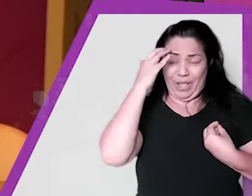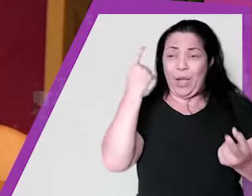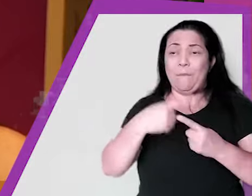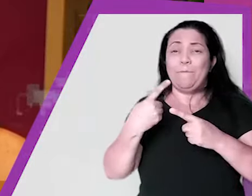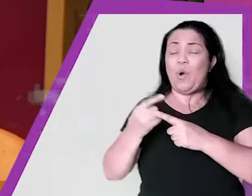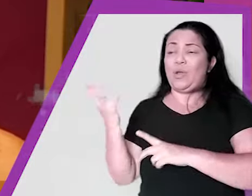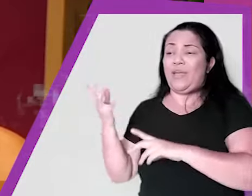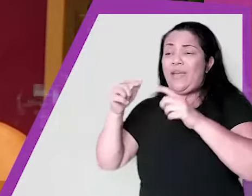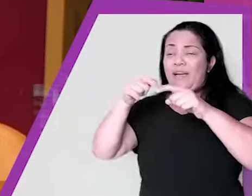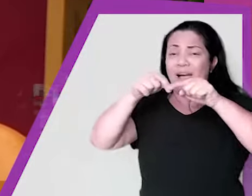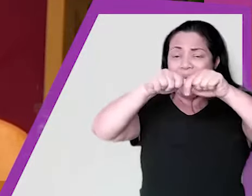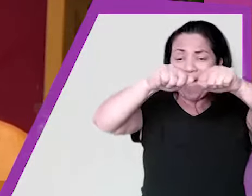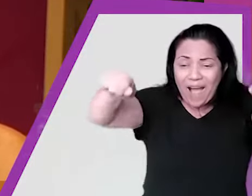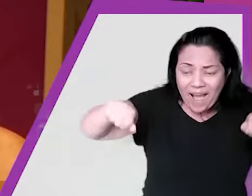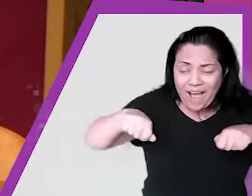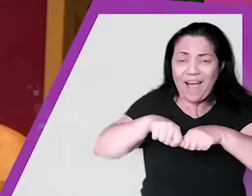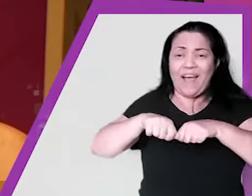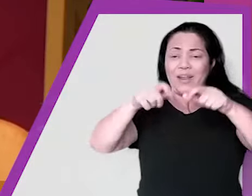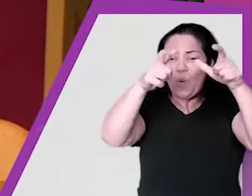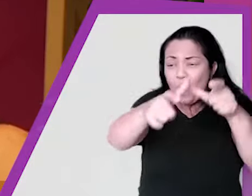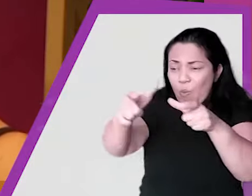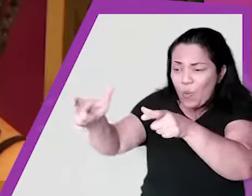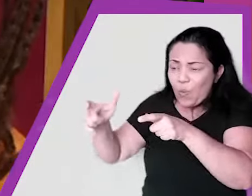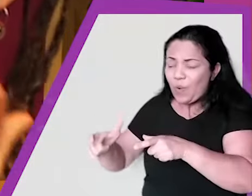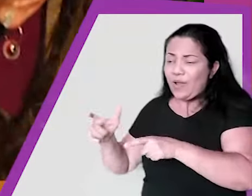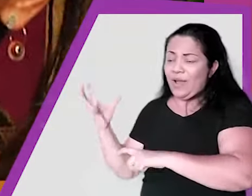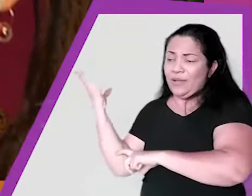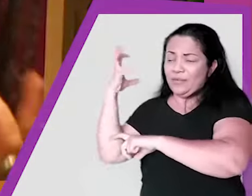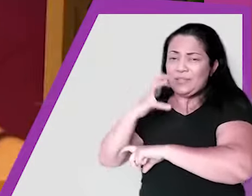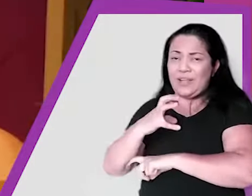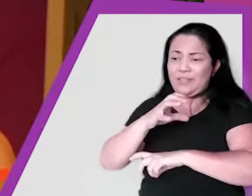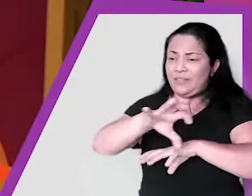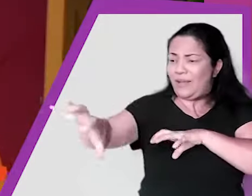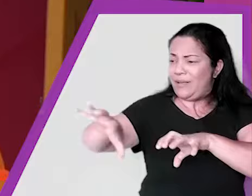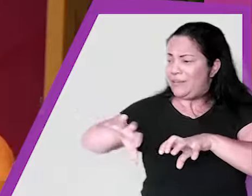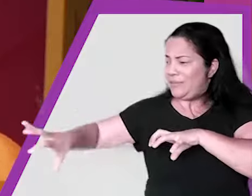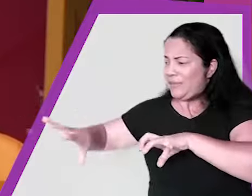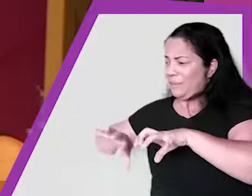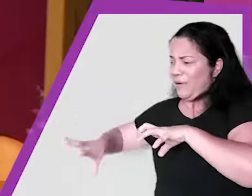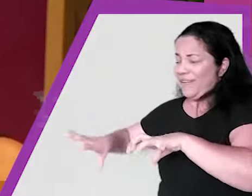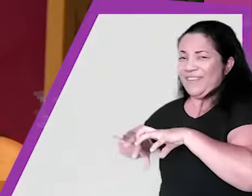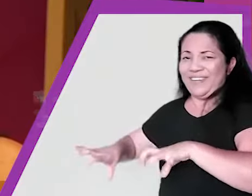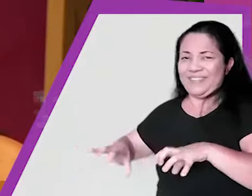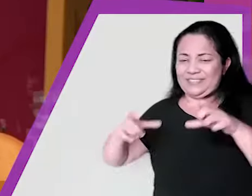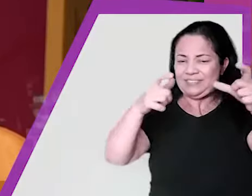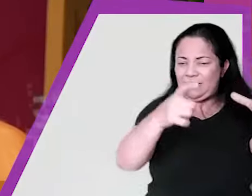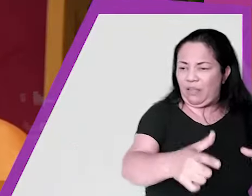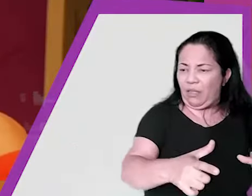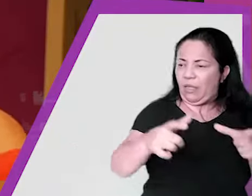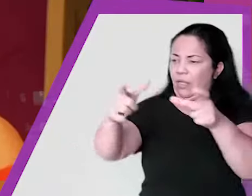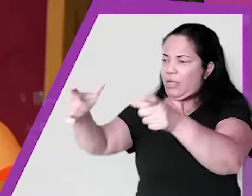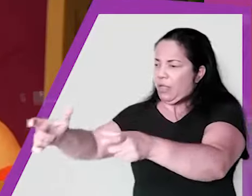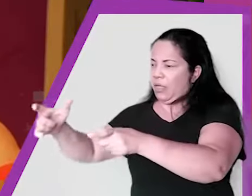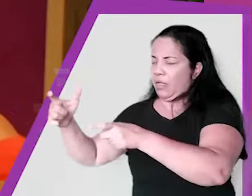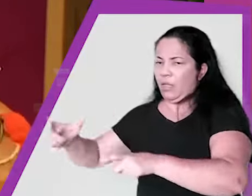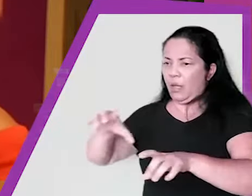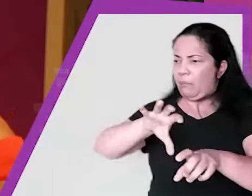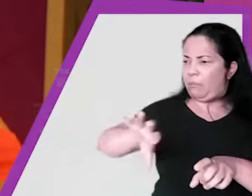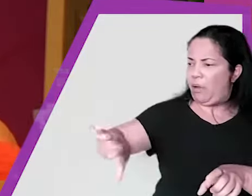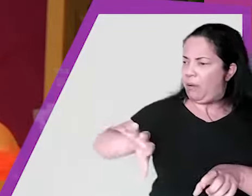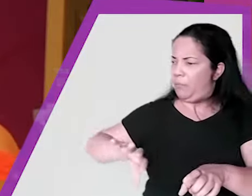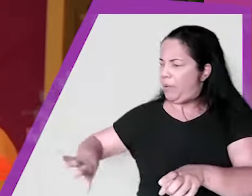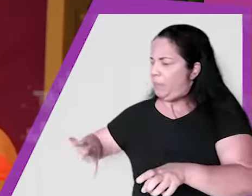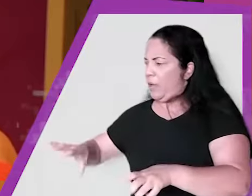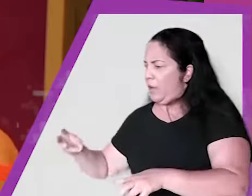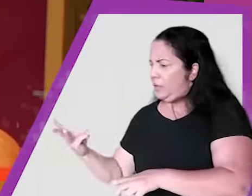como o Cerrado, mesmo que a gente pode dizer que talvez metade do Cerrado ainda esteja de pé, essa metade é